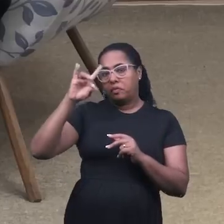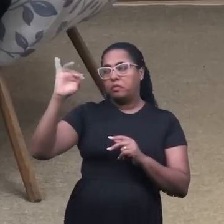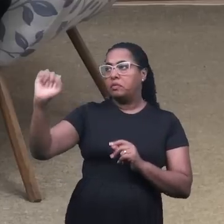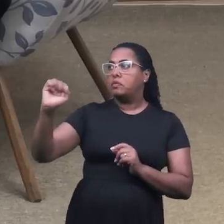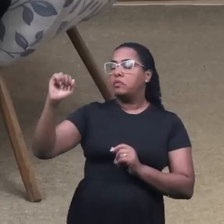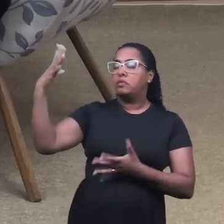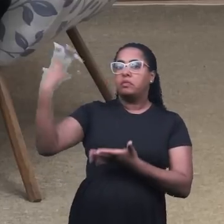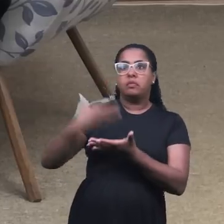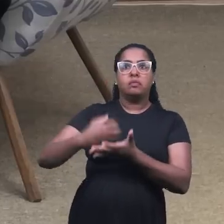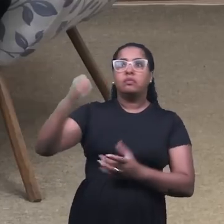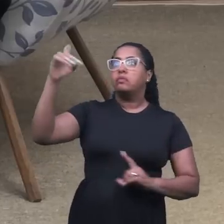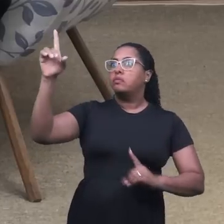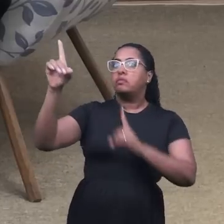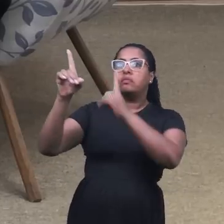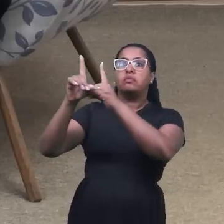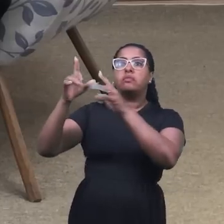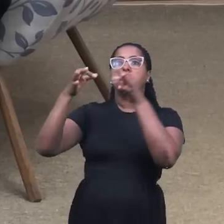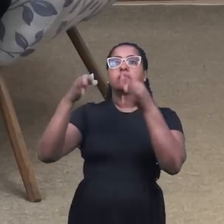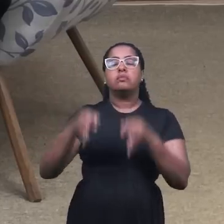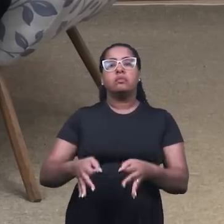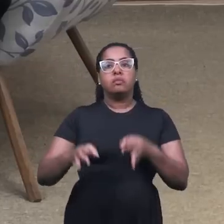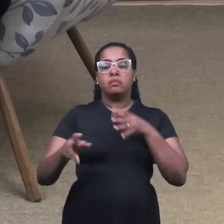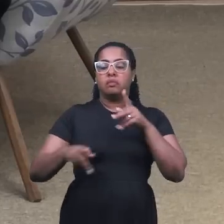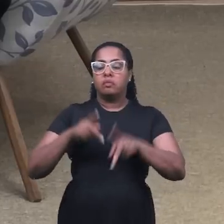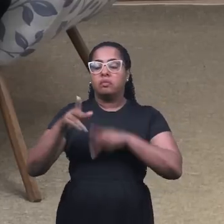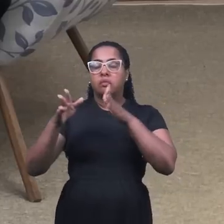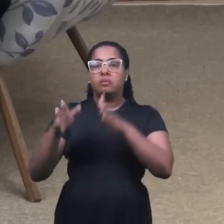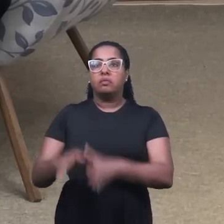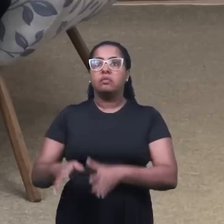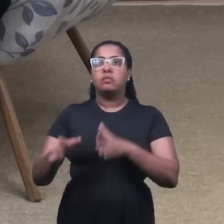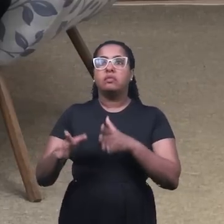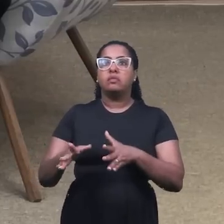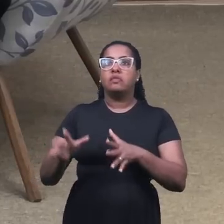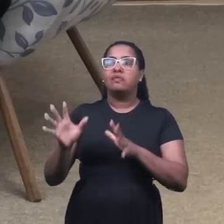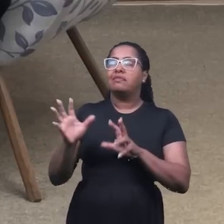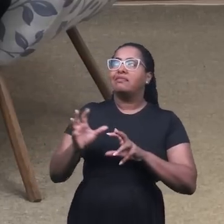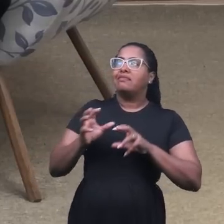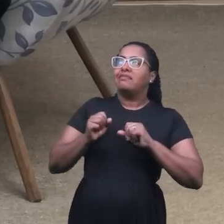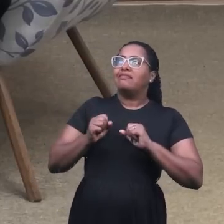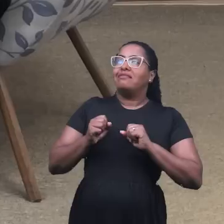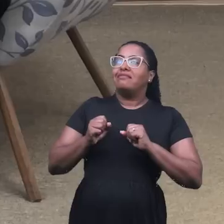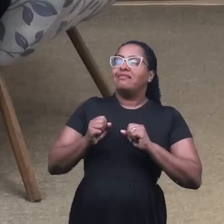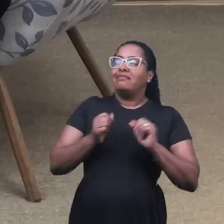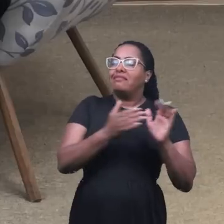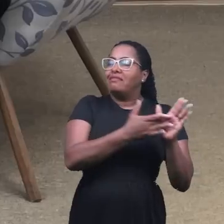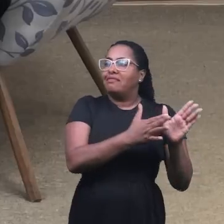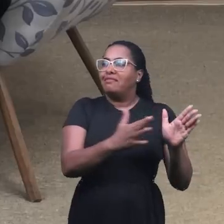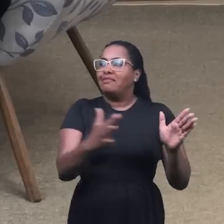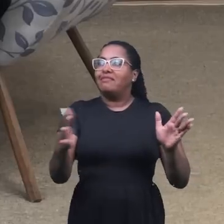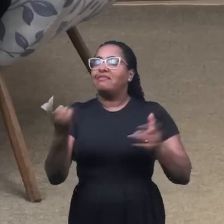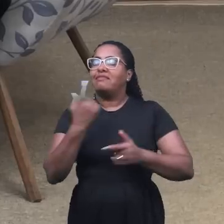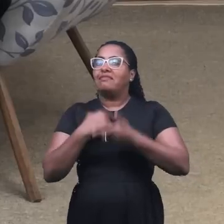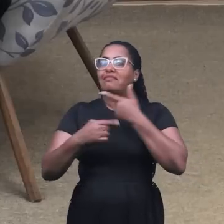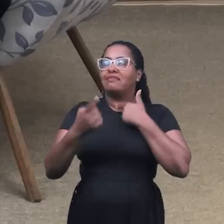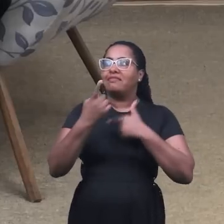É um encontro perfeito, onde a Igreja poderá desfrutar daquilo que ela lutou e buscou ao longo da caminhada.